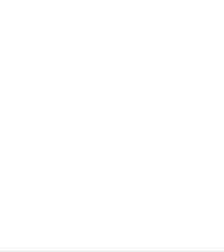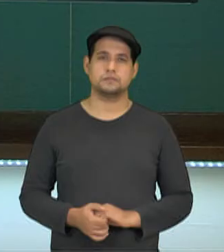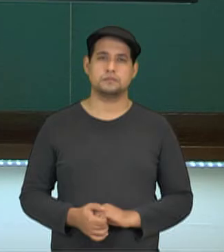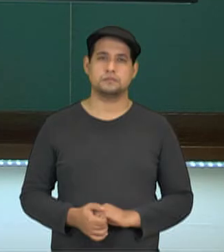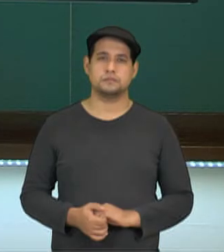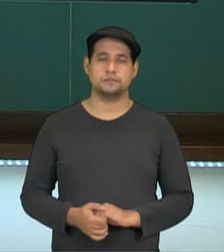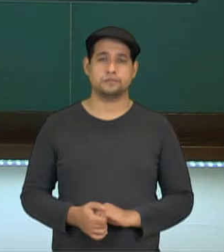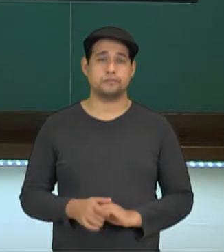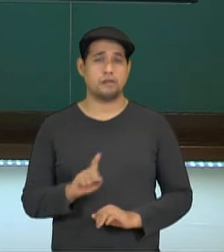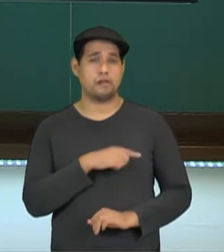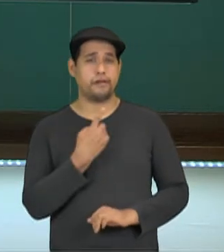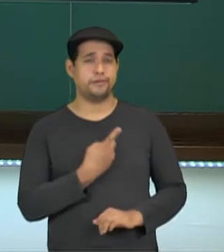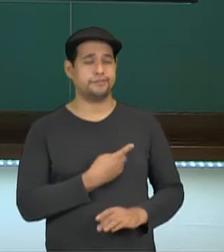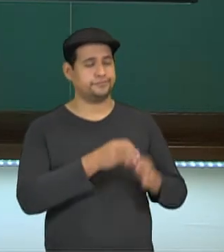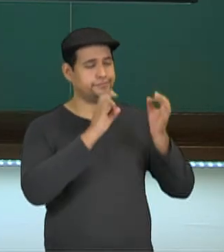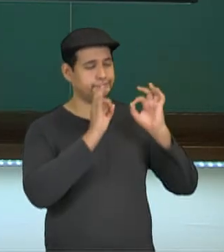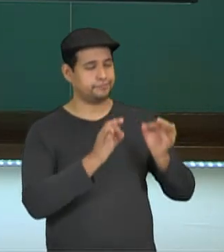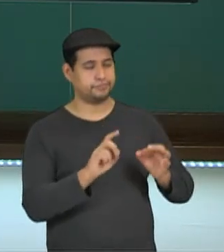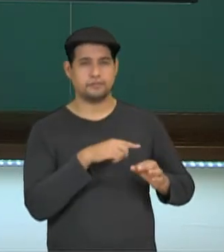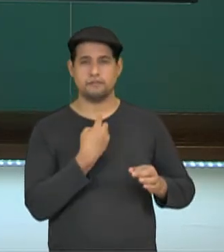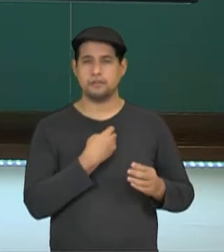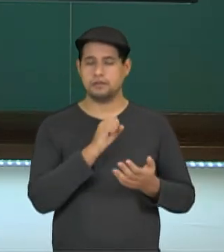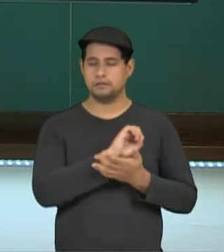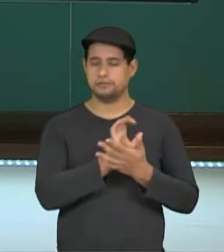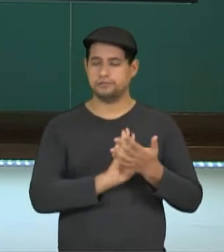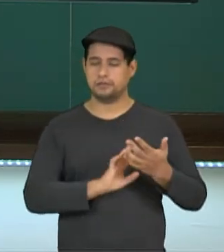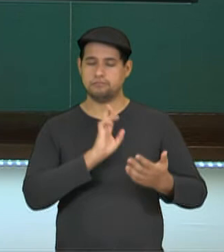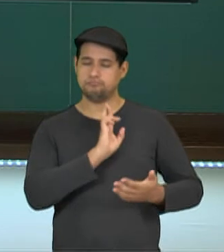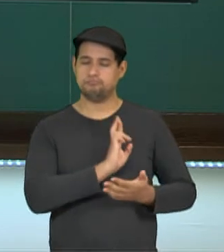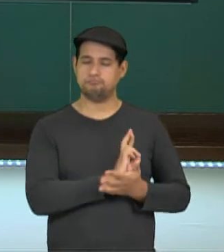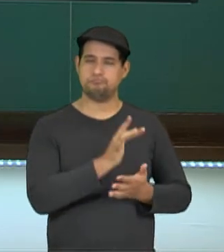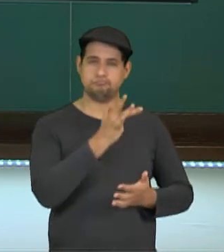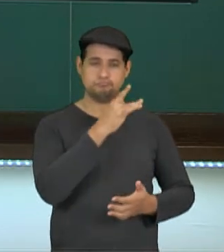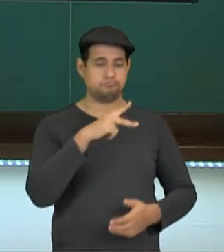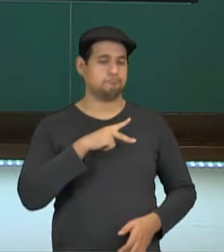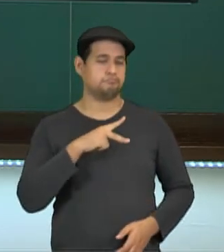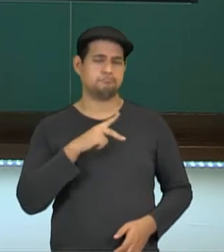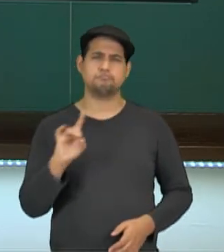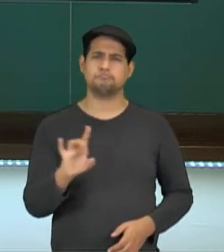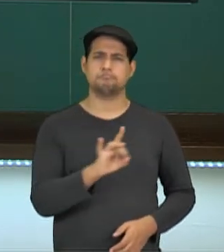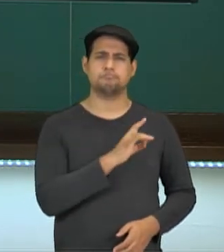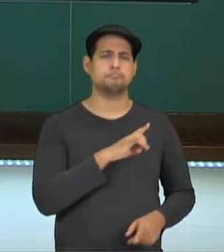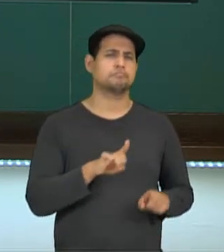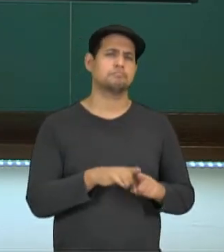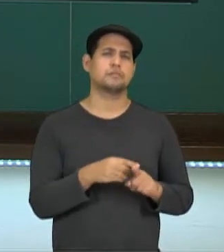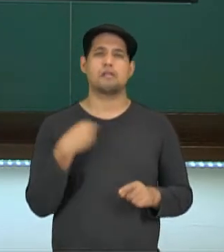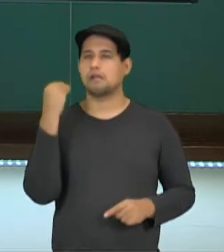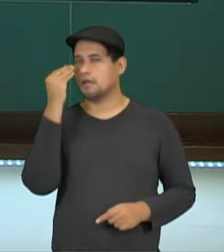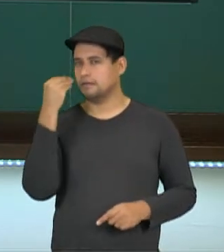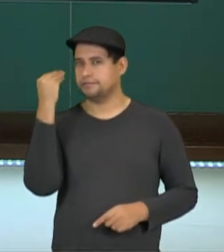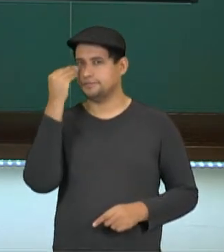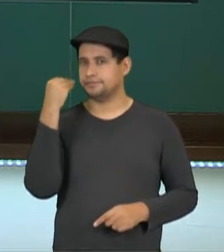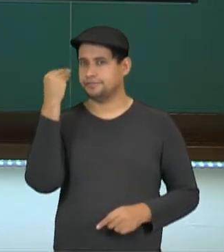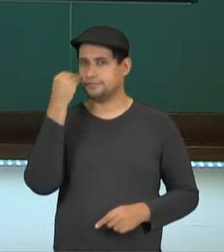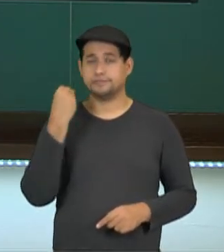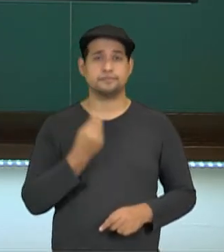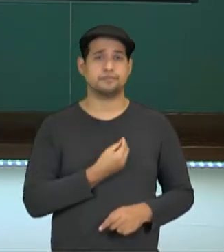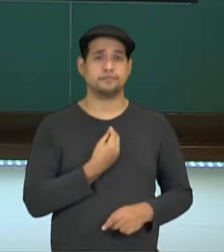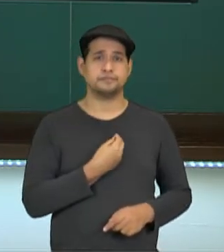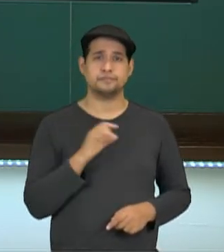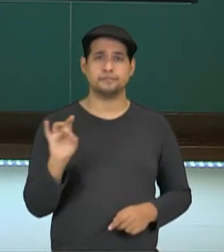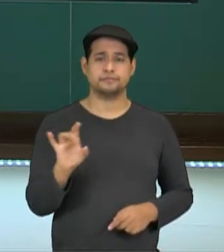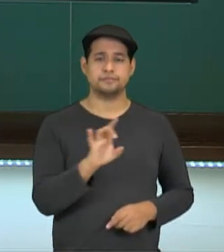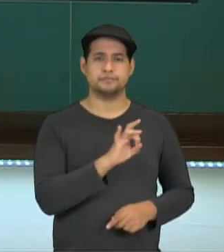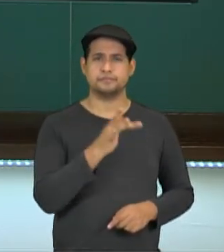Pessoal, vamos corrigir a nossa atividade, é uma resposta pessoal, né? A partir das experiências de vida de vocês,